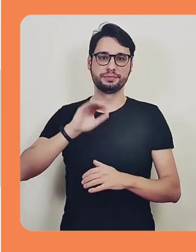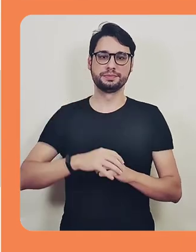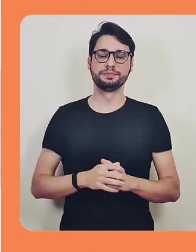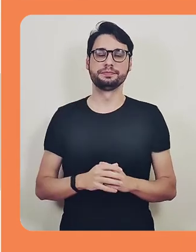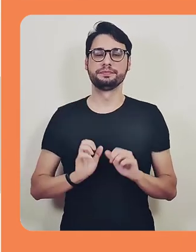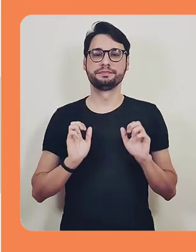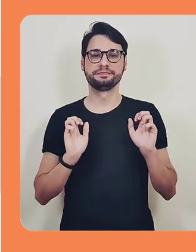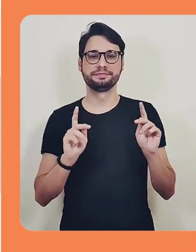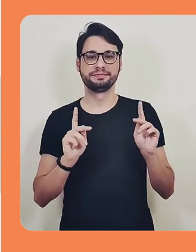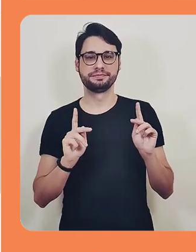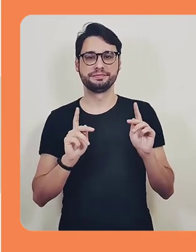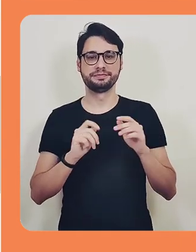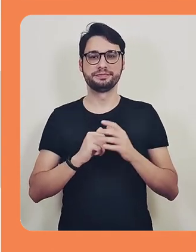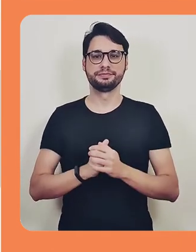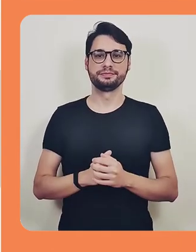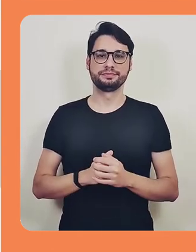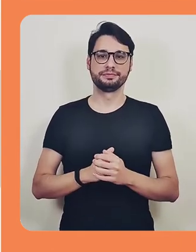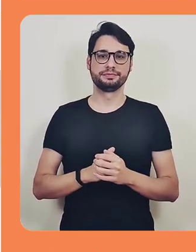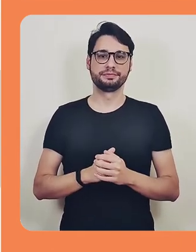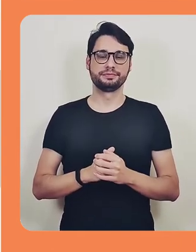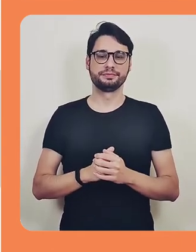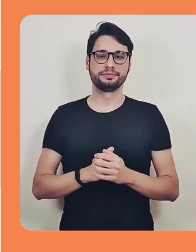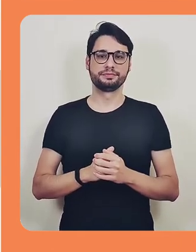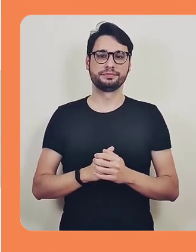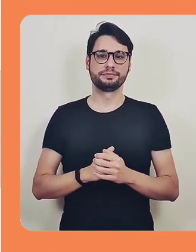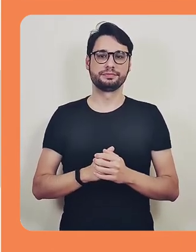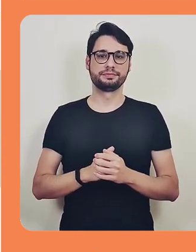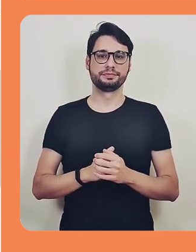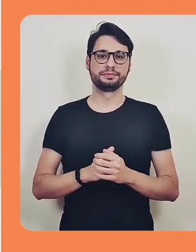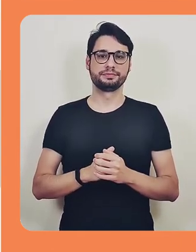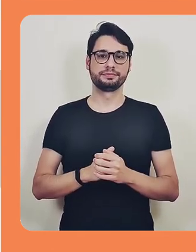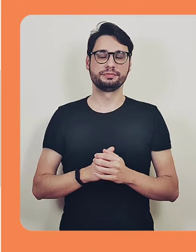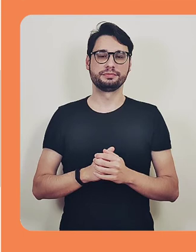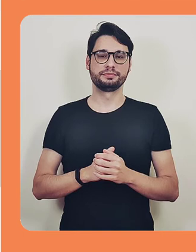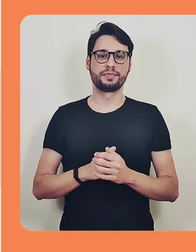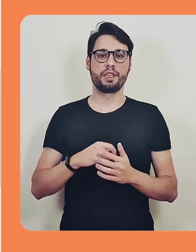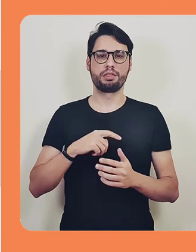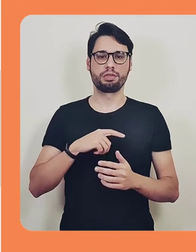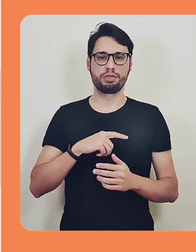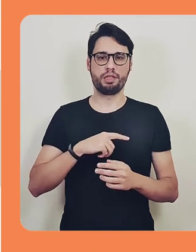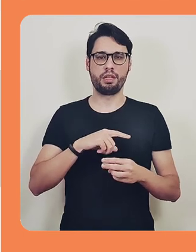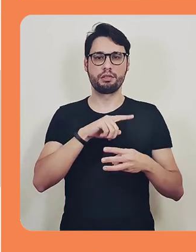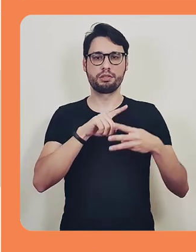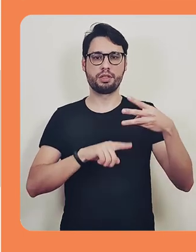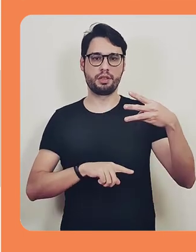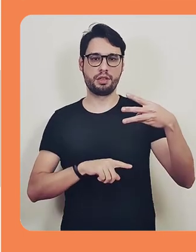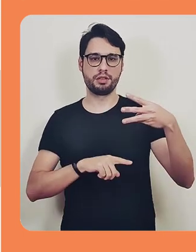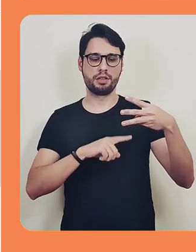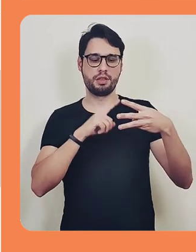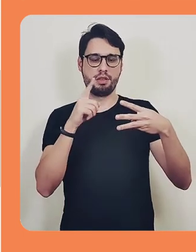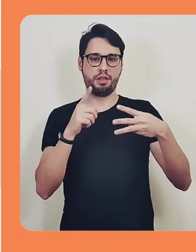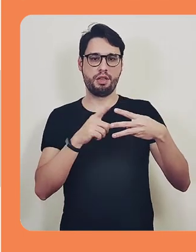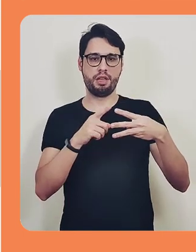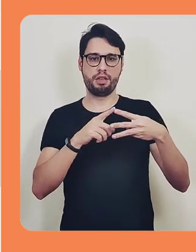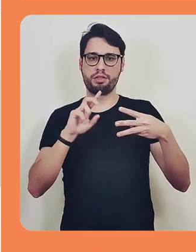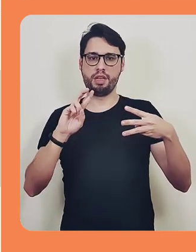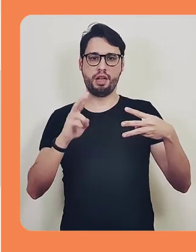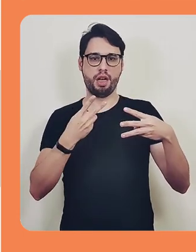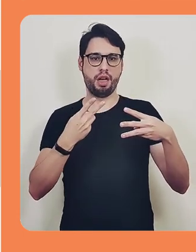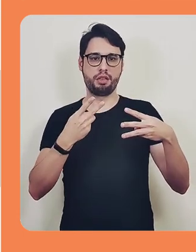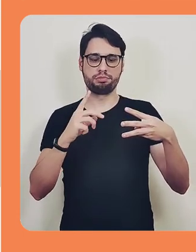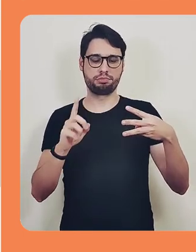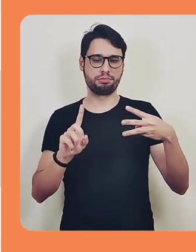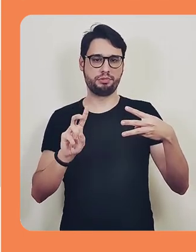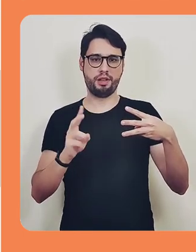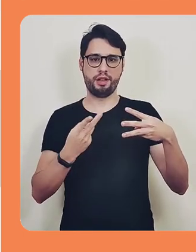sempre muda e ele faz esse sorteio, tá? Então, esta aqui não está correta, esta é a afirmativa correta.